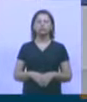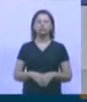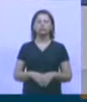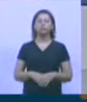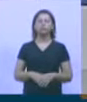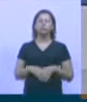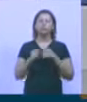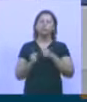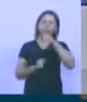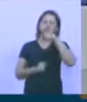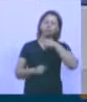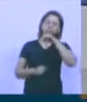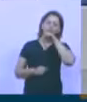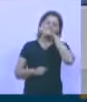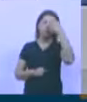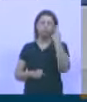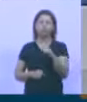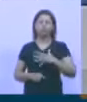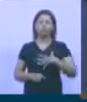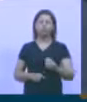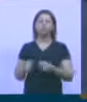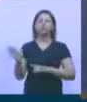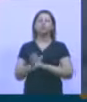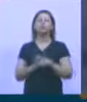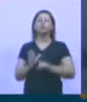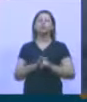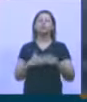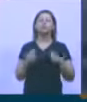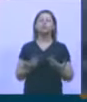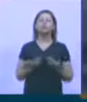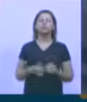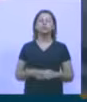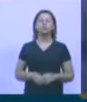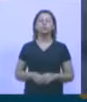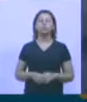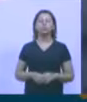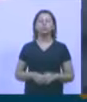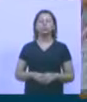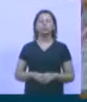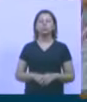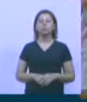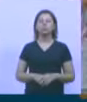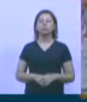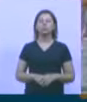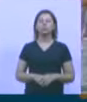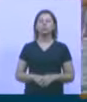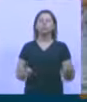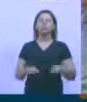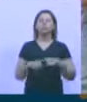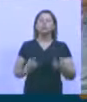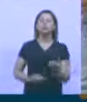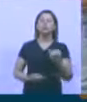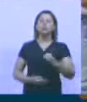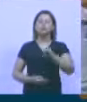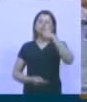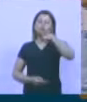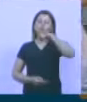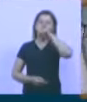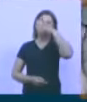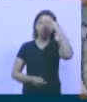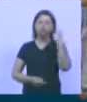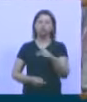Pode uma mãe esquecer do seu filho? But if even she should forget, mas se ela